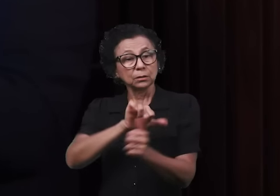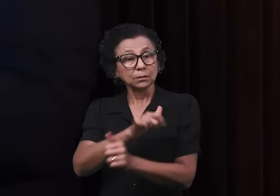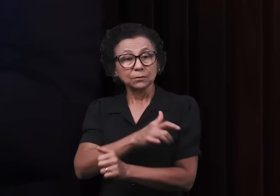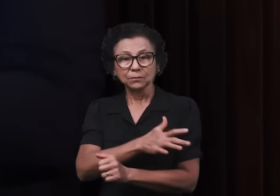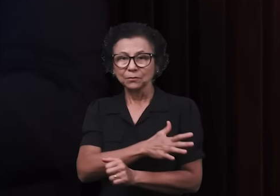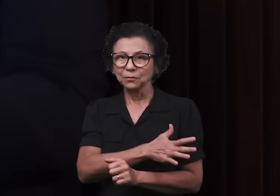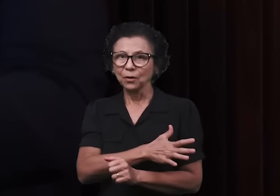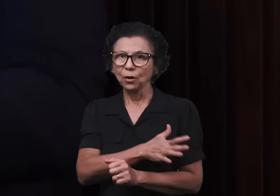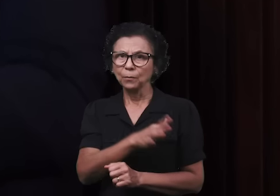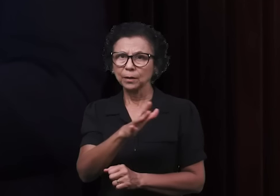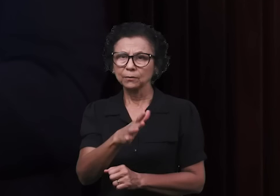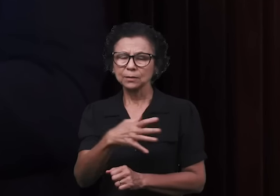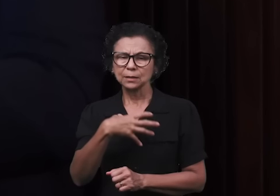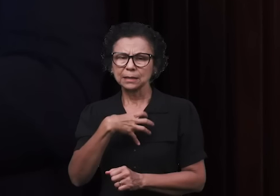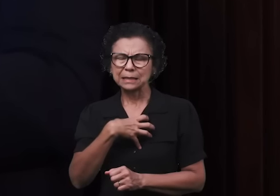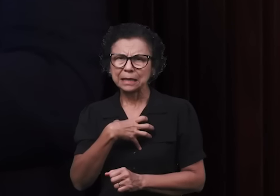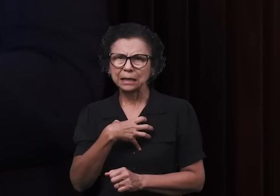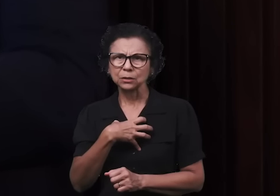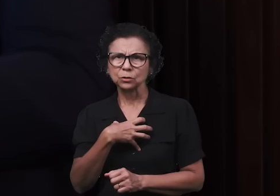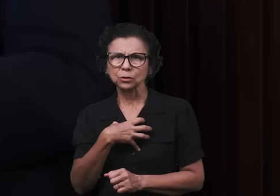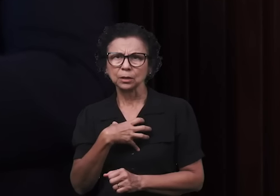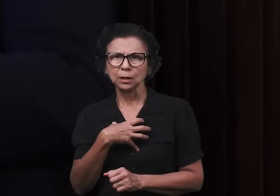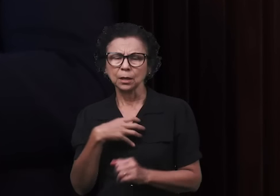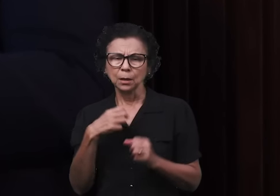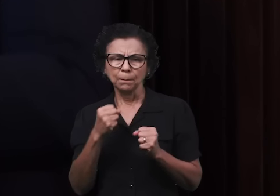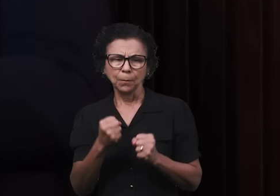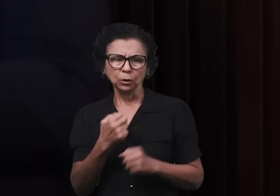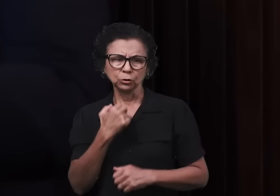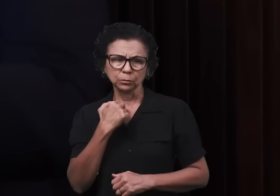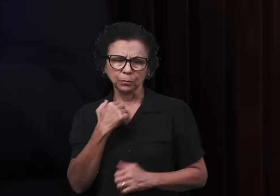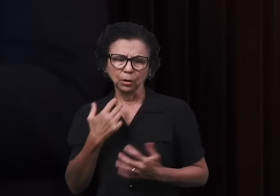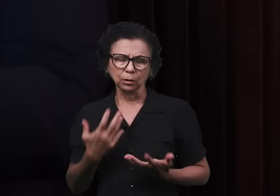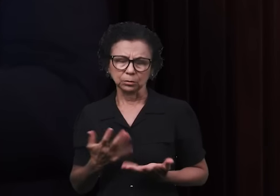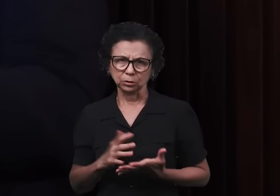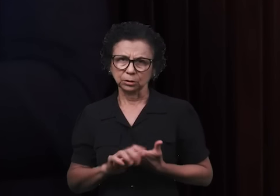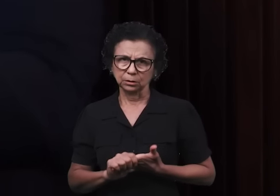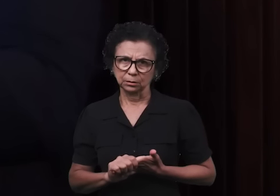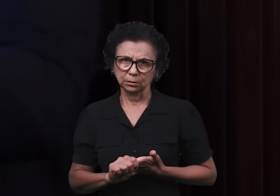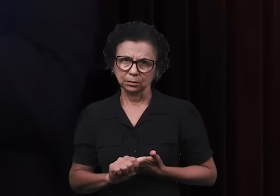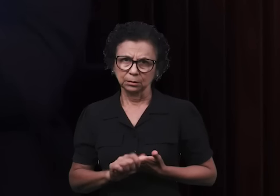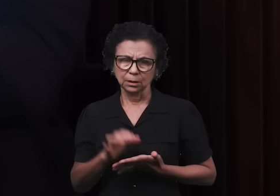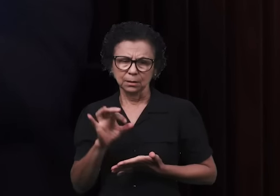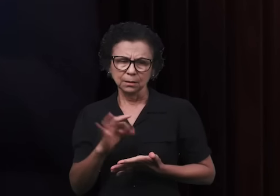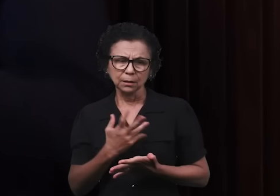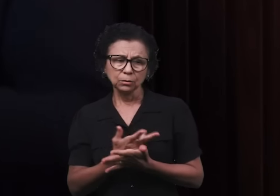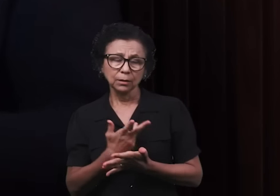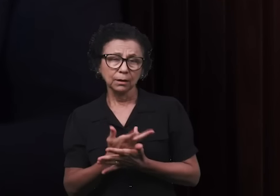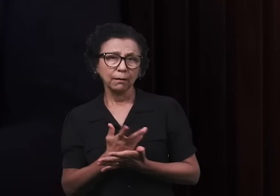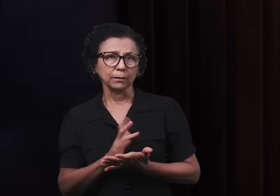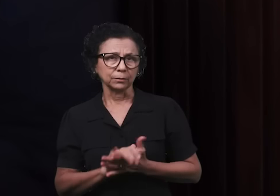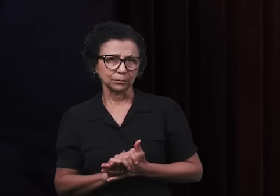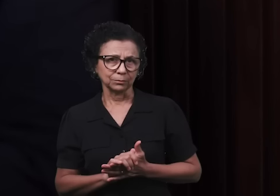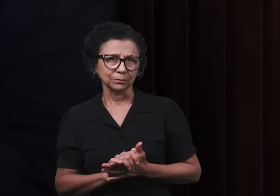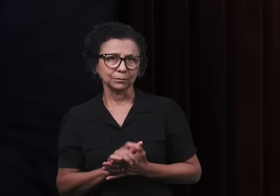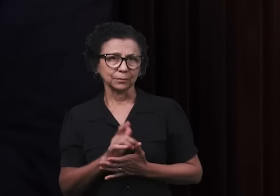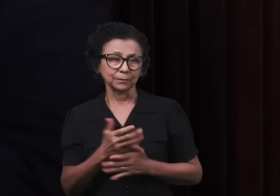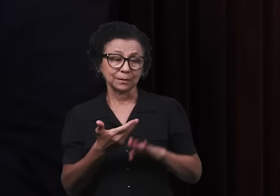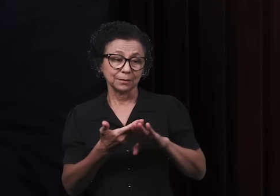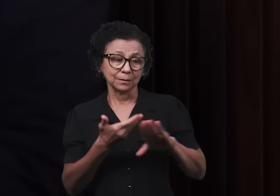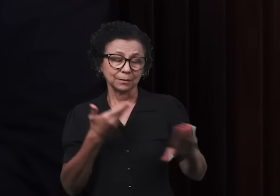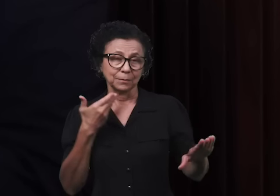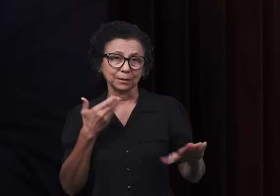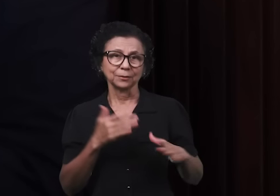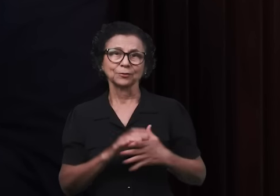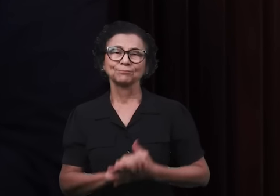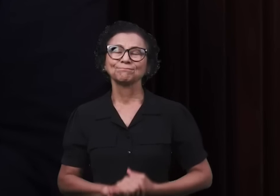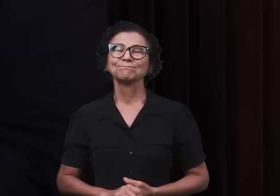de separação das coisas que podem, através de uma religião, nos prejudicar para sermos verdadeiramente separados